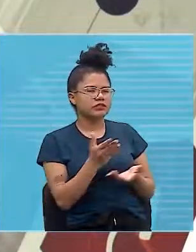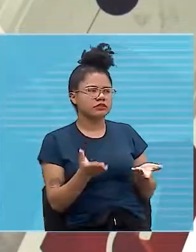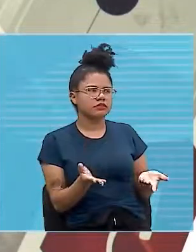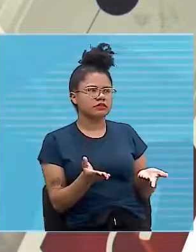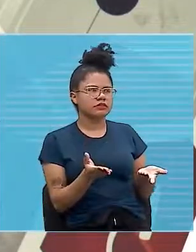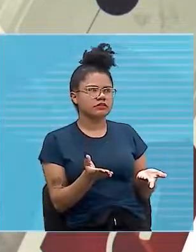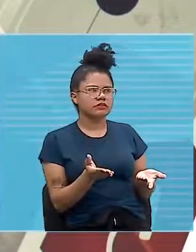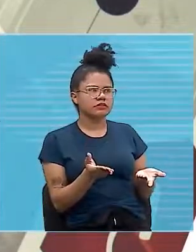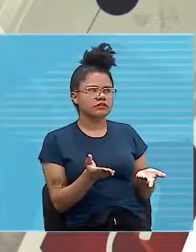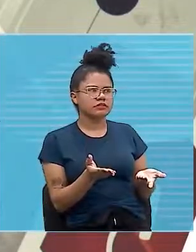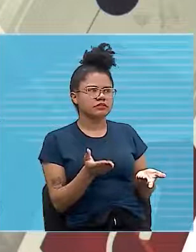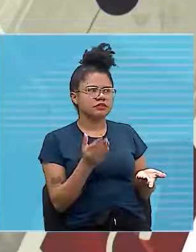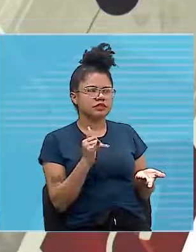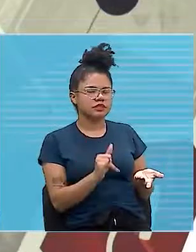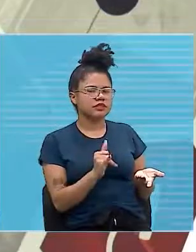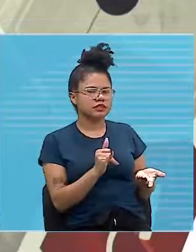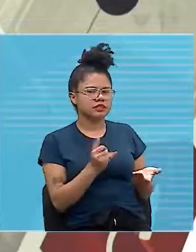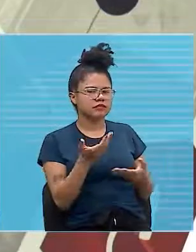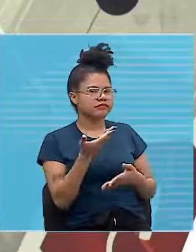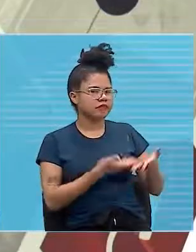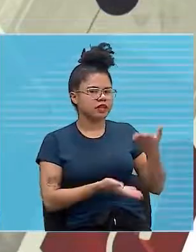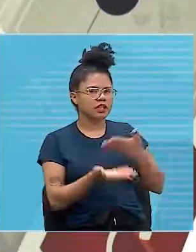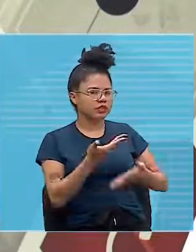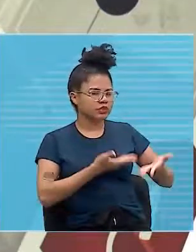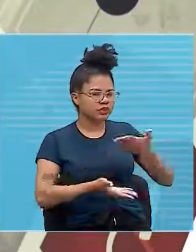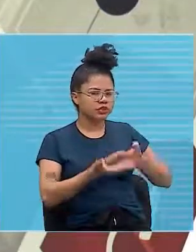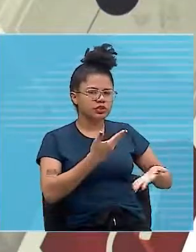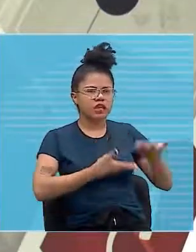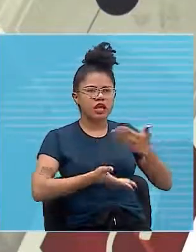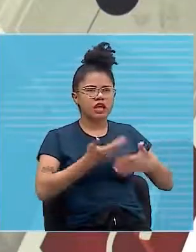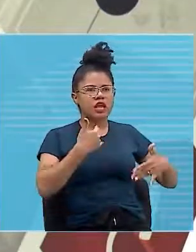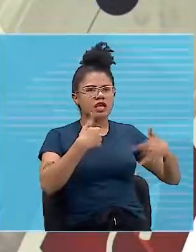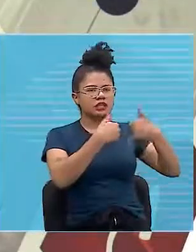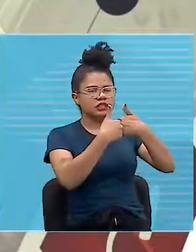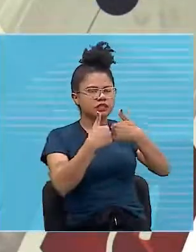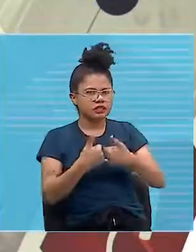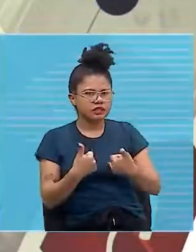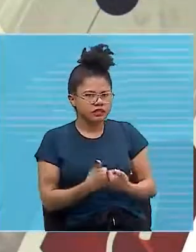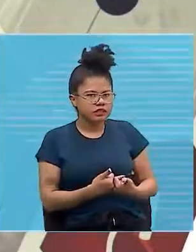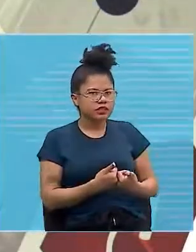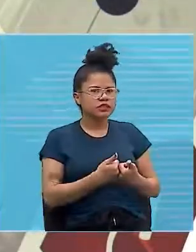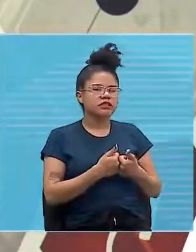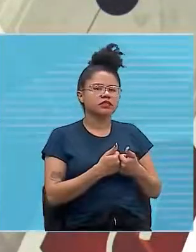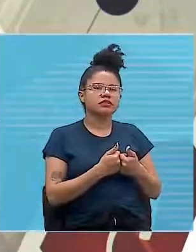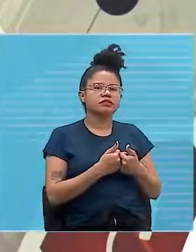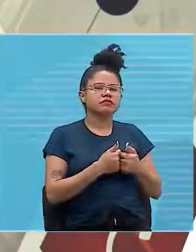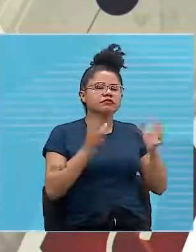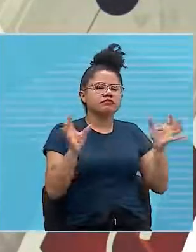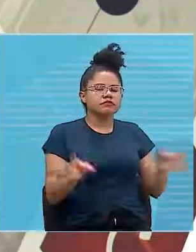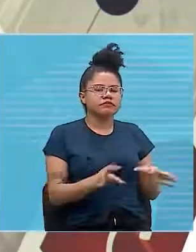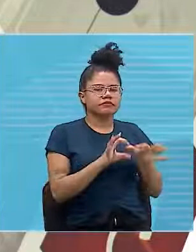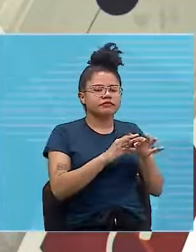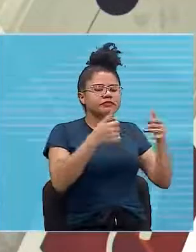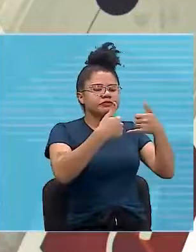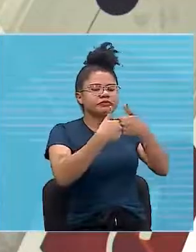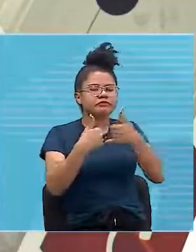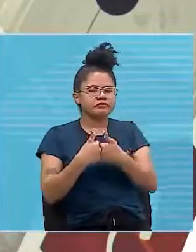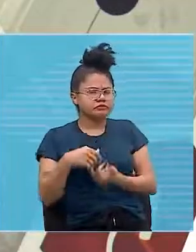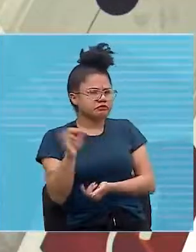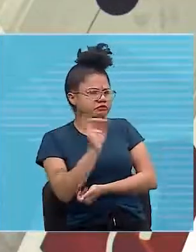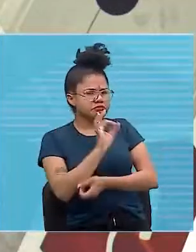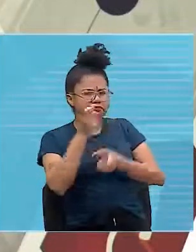e sem falar das ligações químicas e quebra ligação é forma ligação e ninguém fala nisso